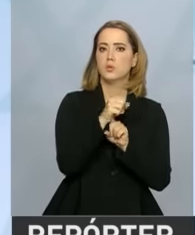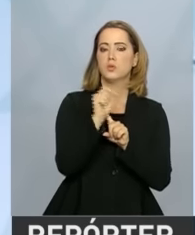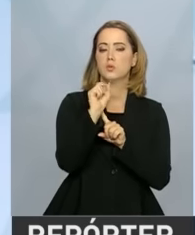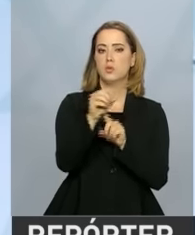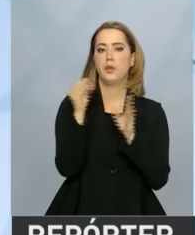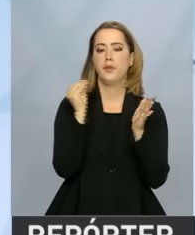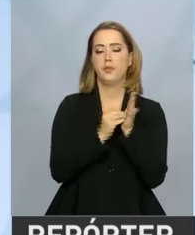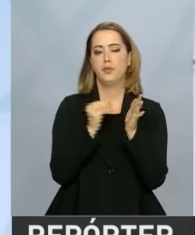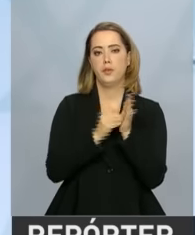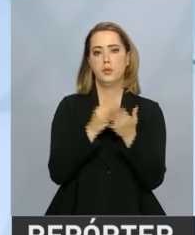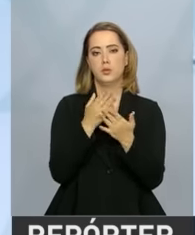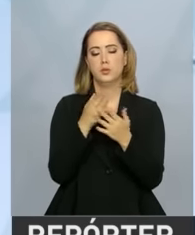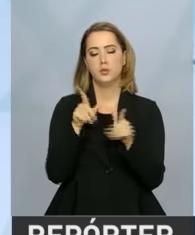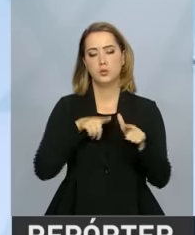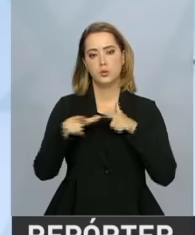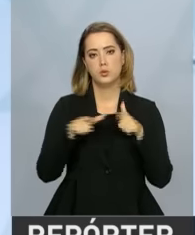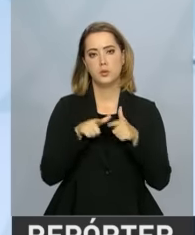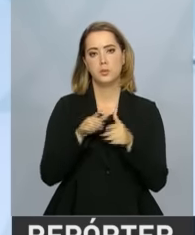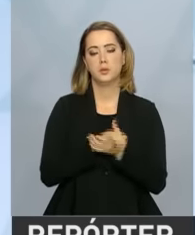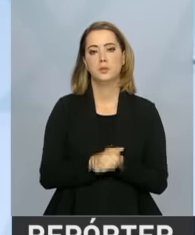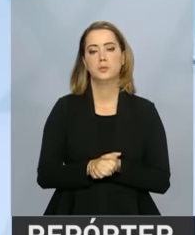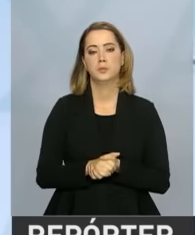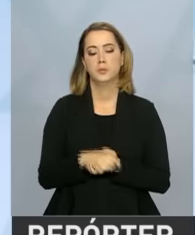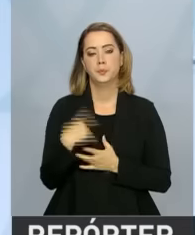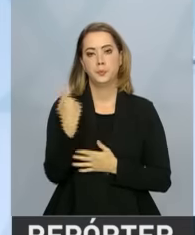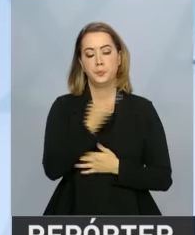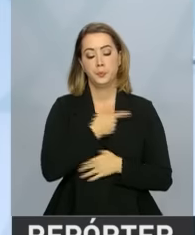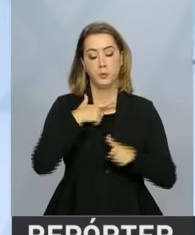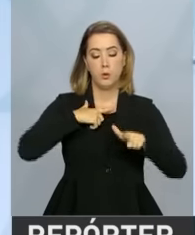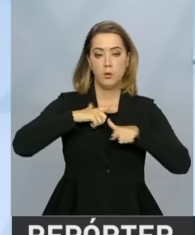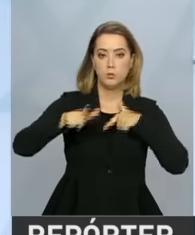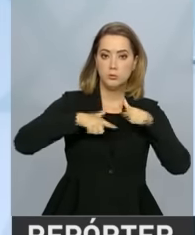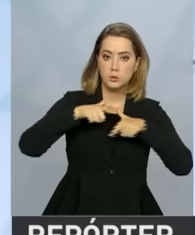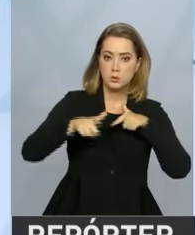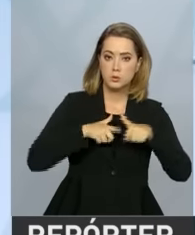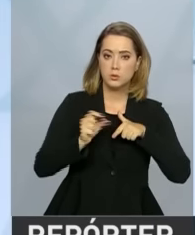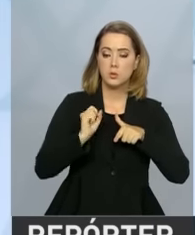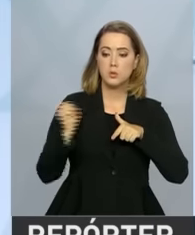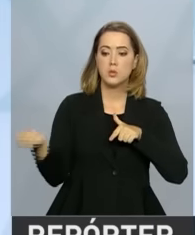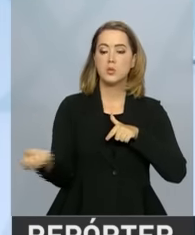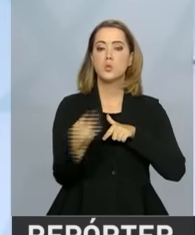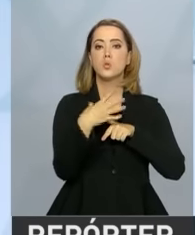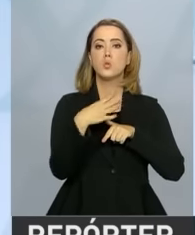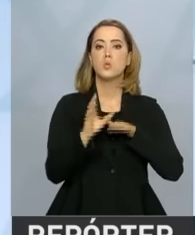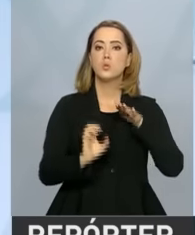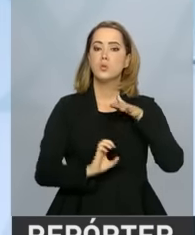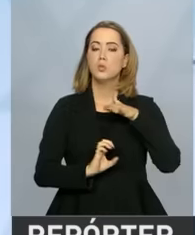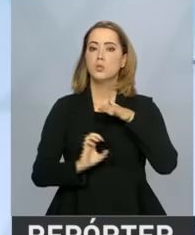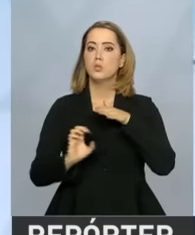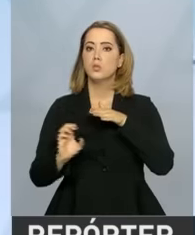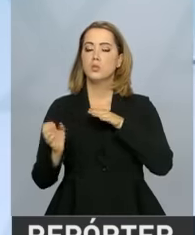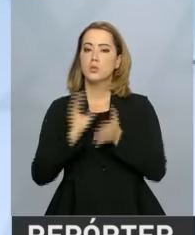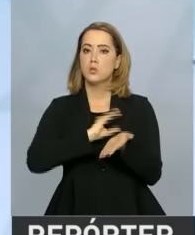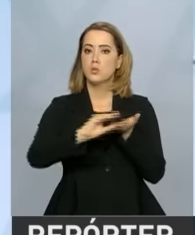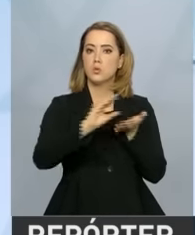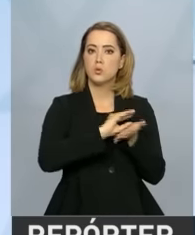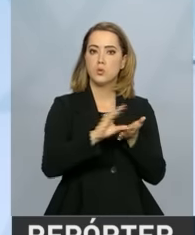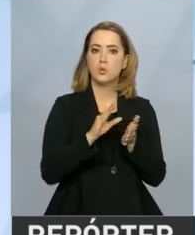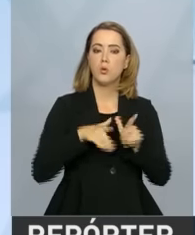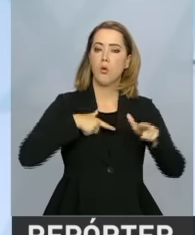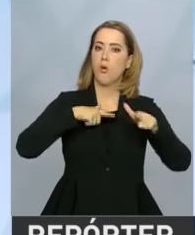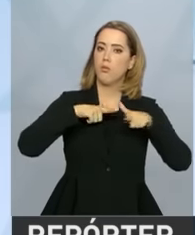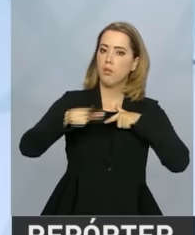a falta de emprego. Nós estamos trabalhando para que esses novos investimentos gerem novos empregos. Nós não queremos apenas o